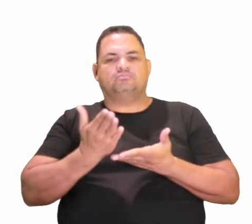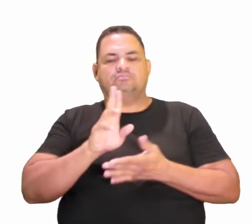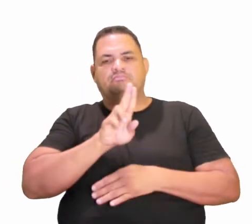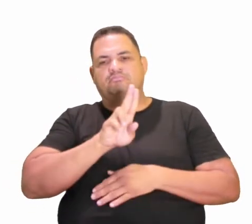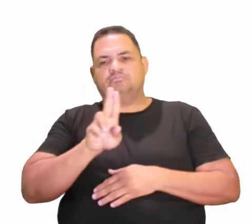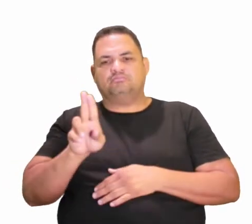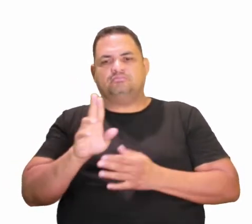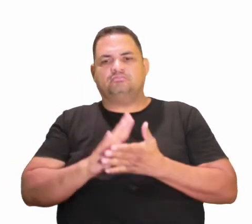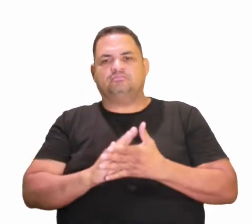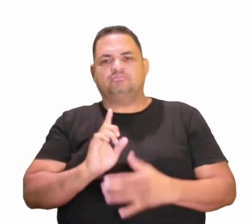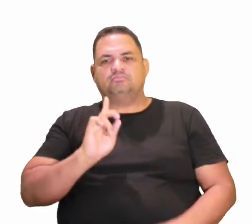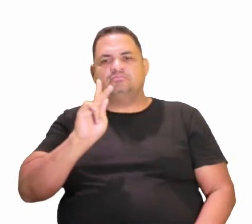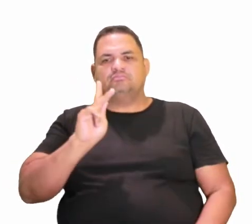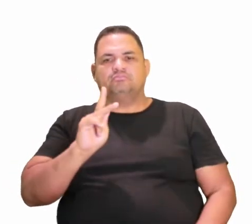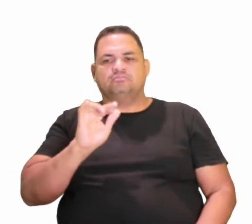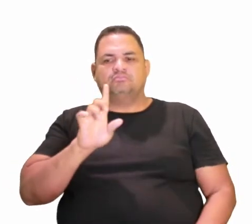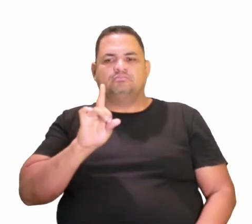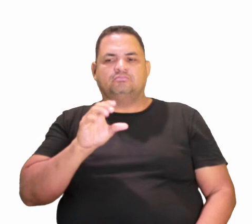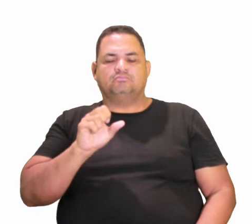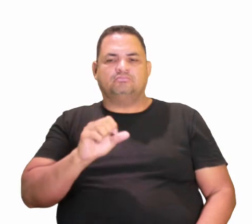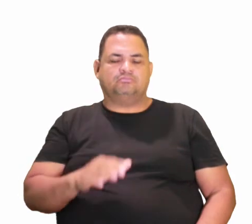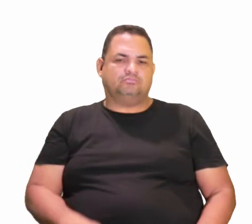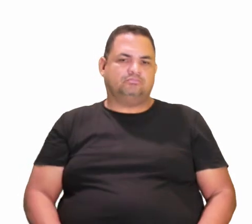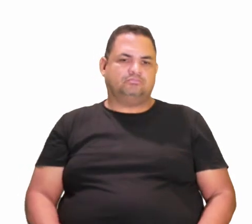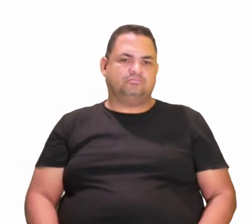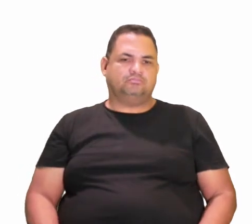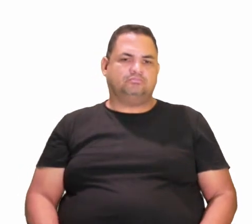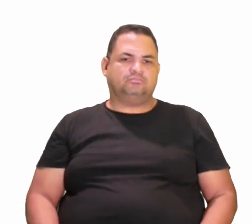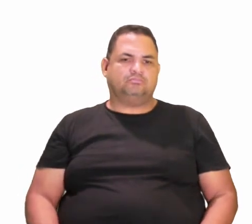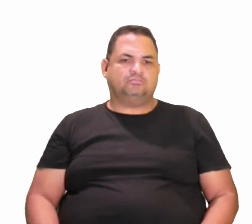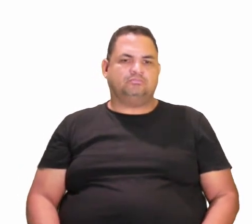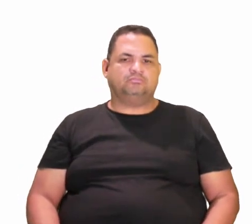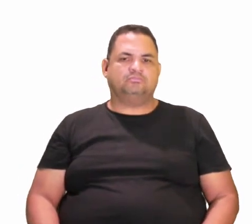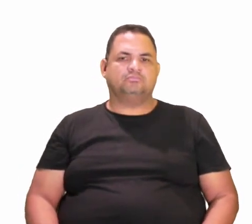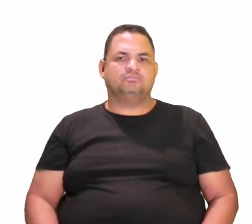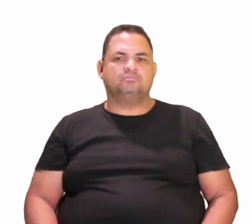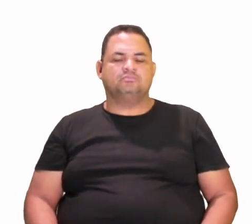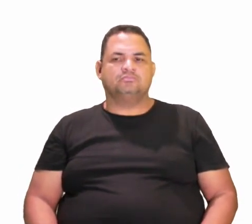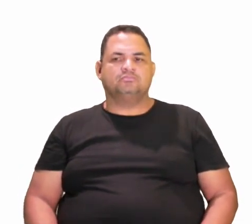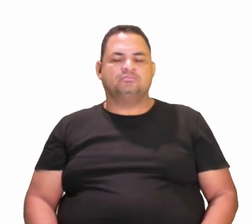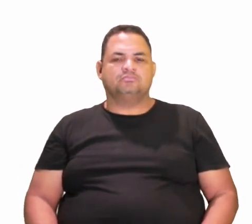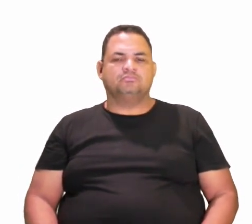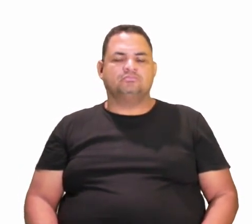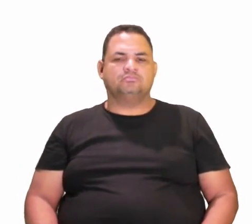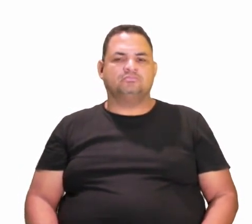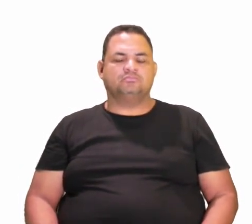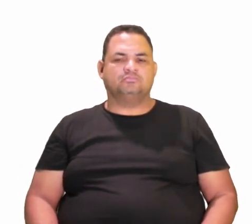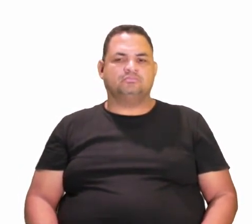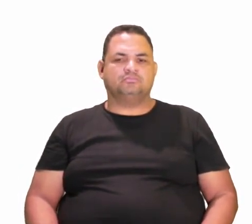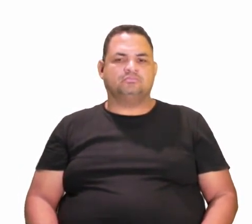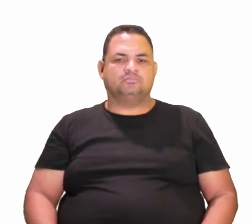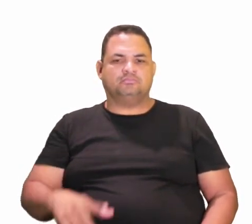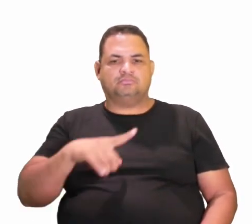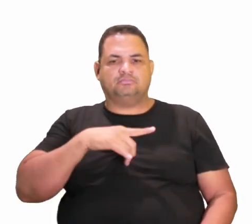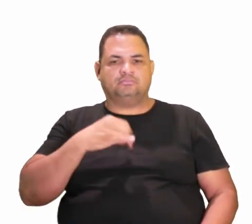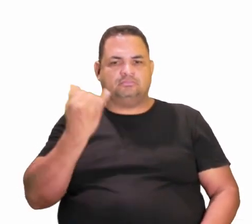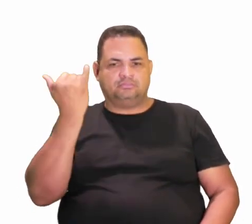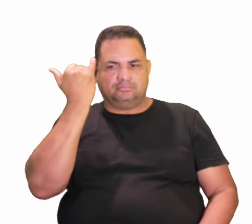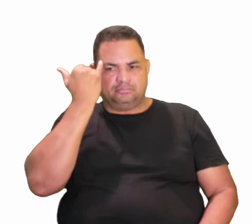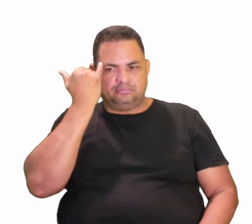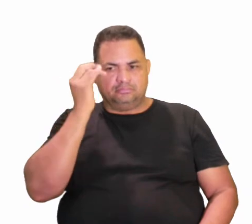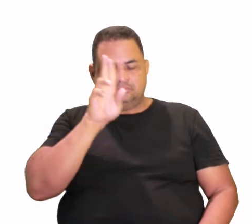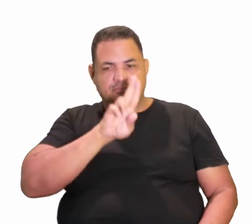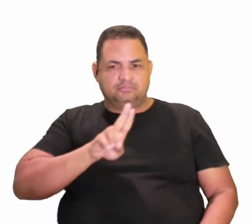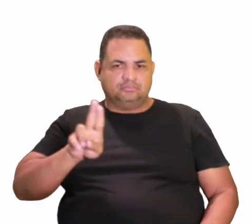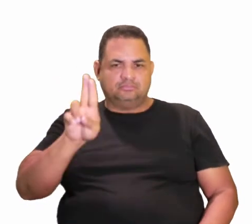chamar de kid, certo? Para falar, olha, my kids, meus filhos, enfim. Então, temos essa informação onde ela usa